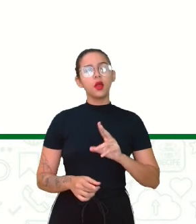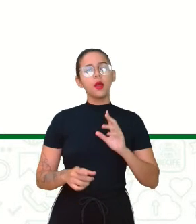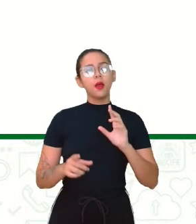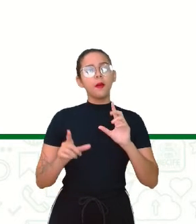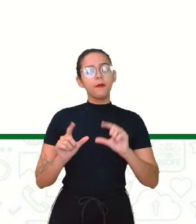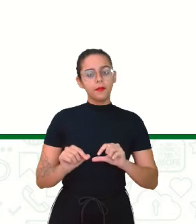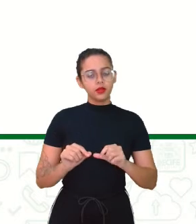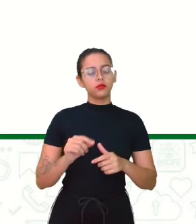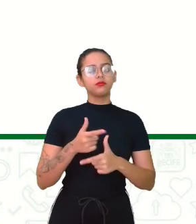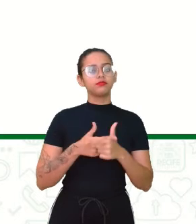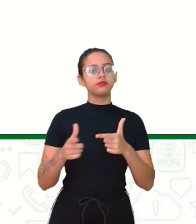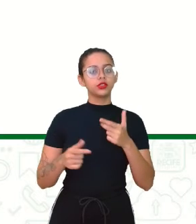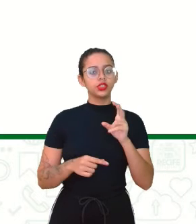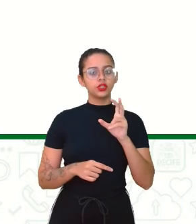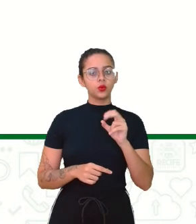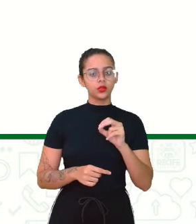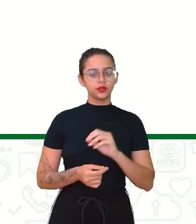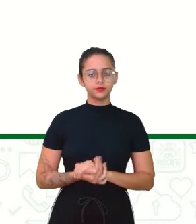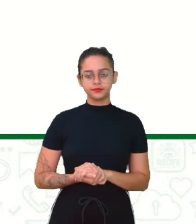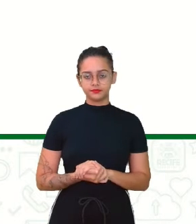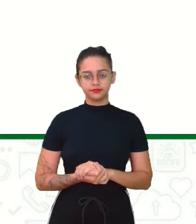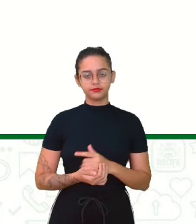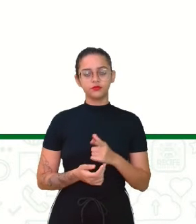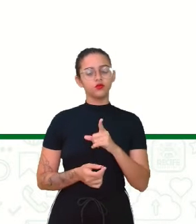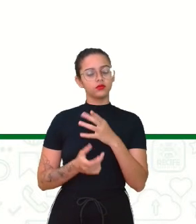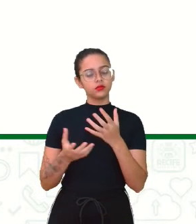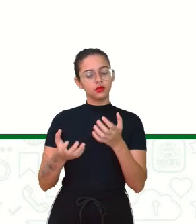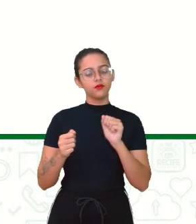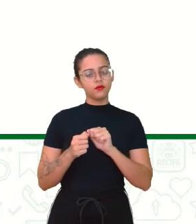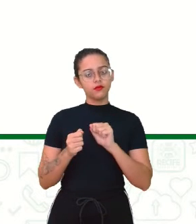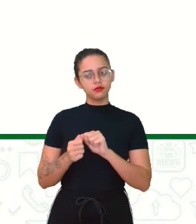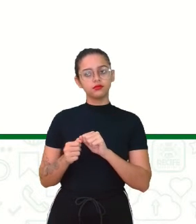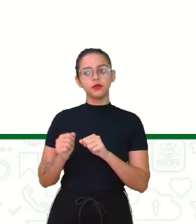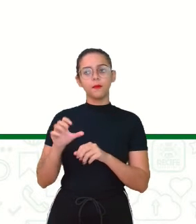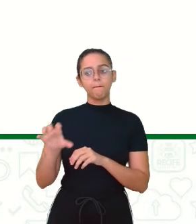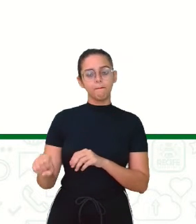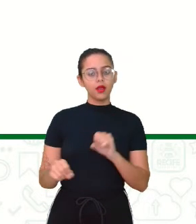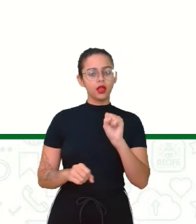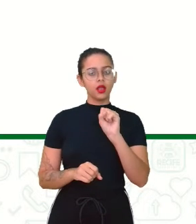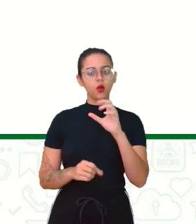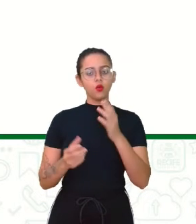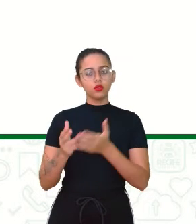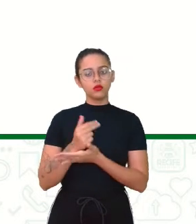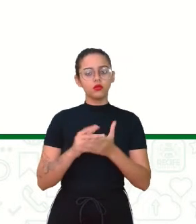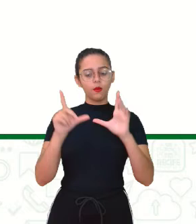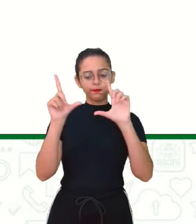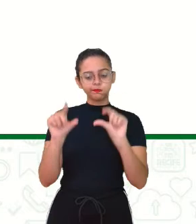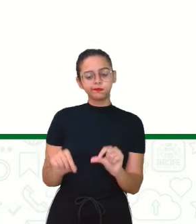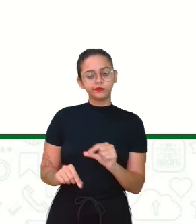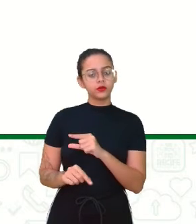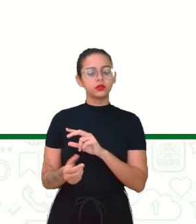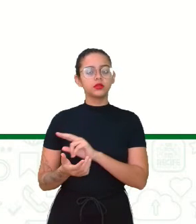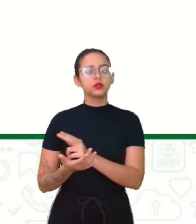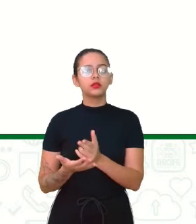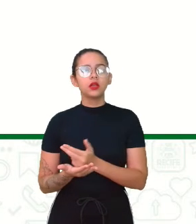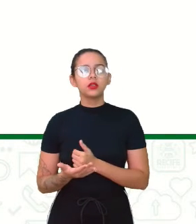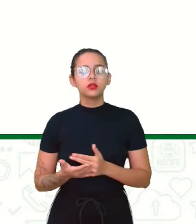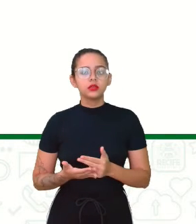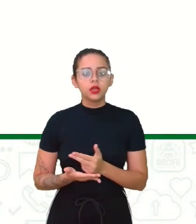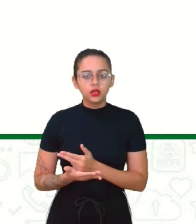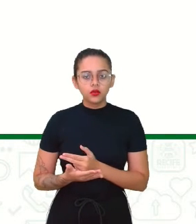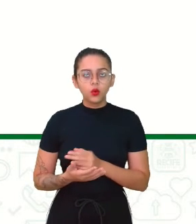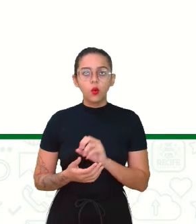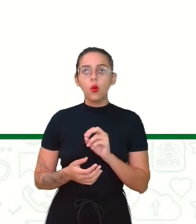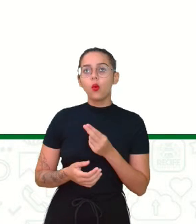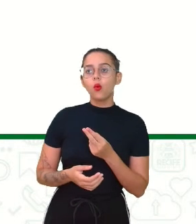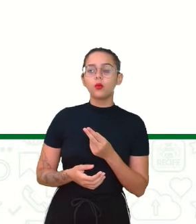dividiria por 50, certo? Então, se você quer fazer isso, de pegar um desenho e reduzir esse desenho, se você quer